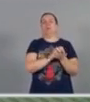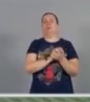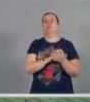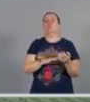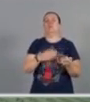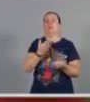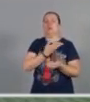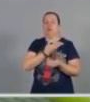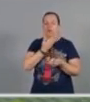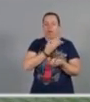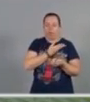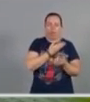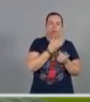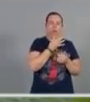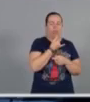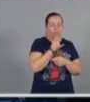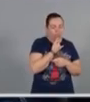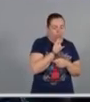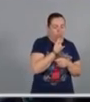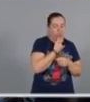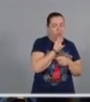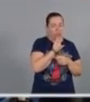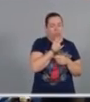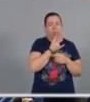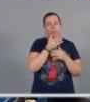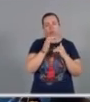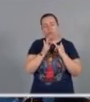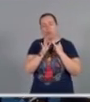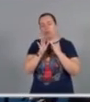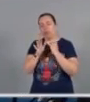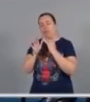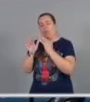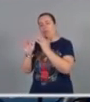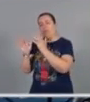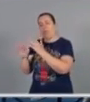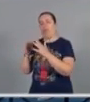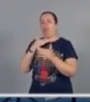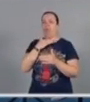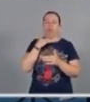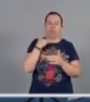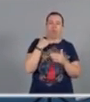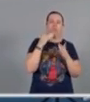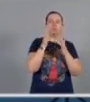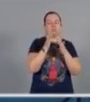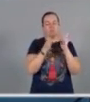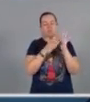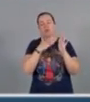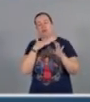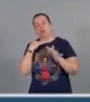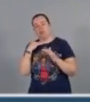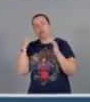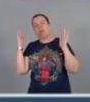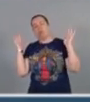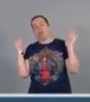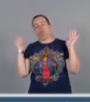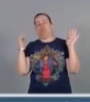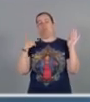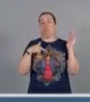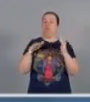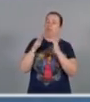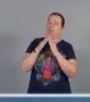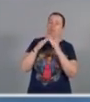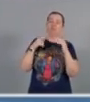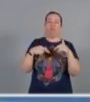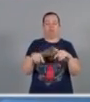a.la borocoshow e vai os discípulos Deus ai morreu tadinho Jesus morreu vai para